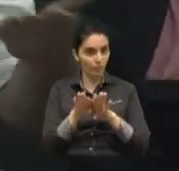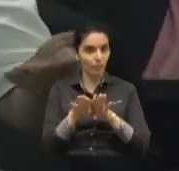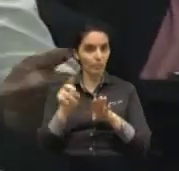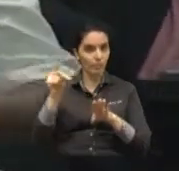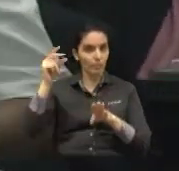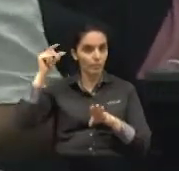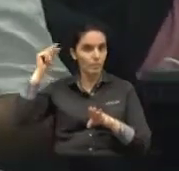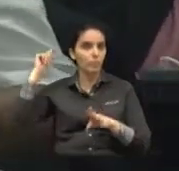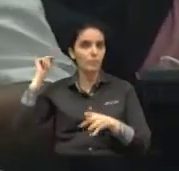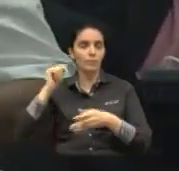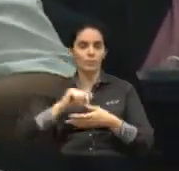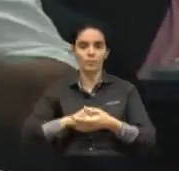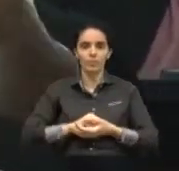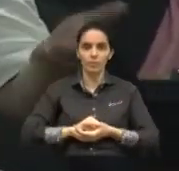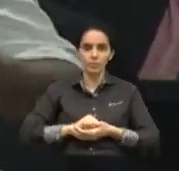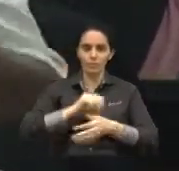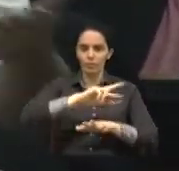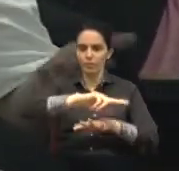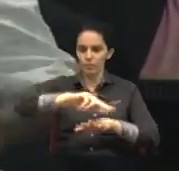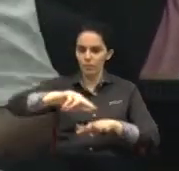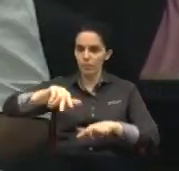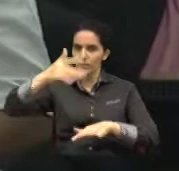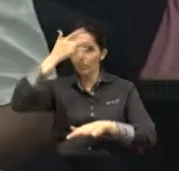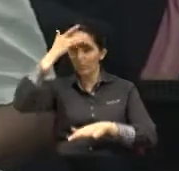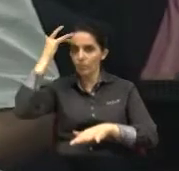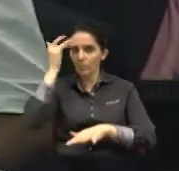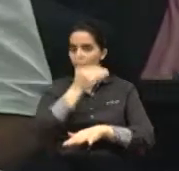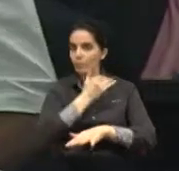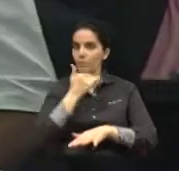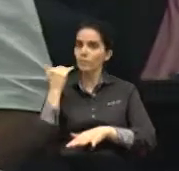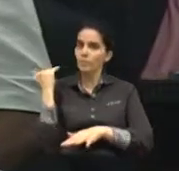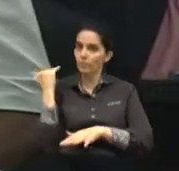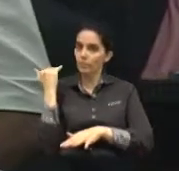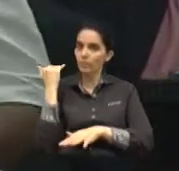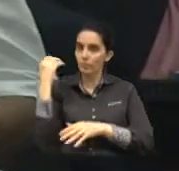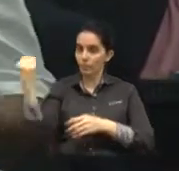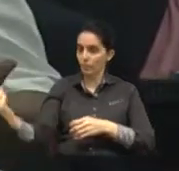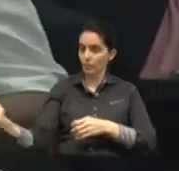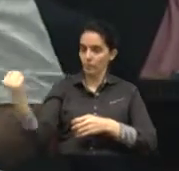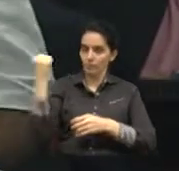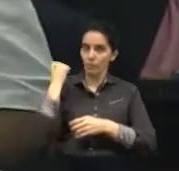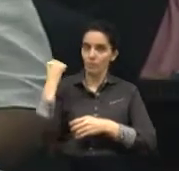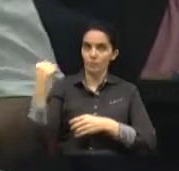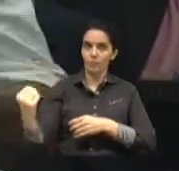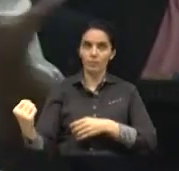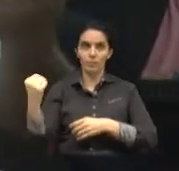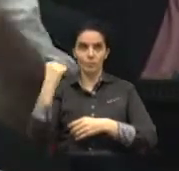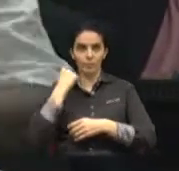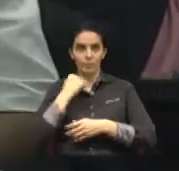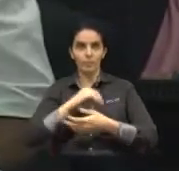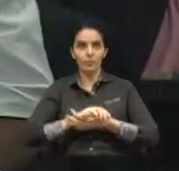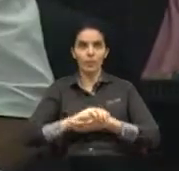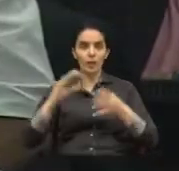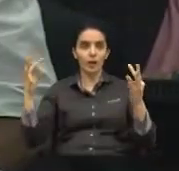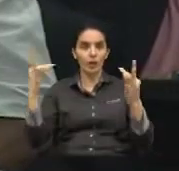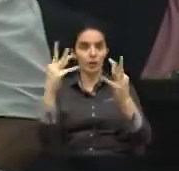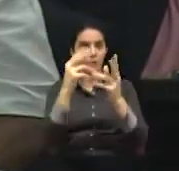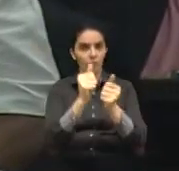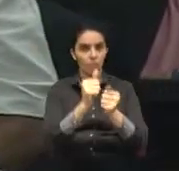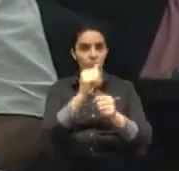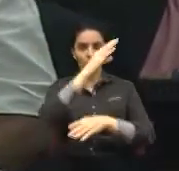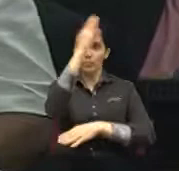aconteceu várias mortes em academias, e aí então em todo o Brasil se